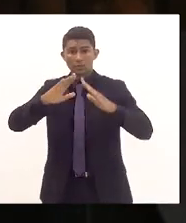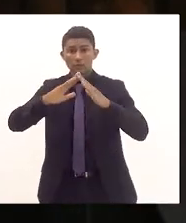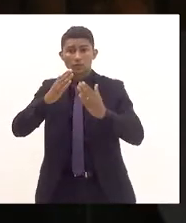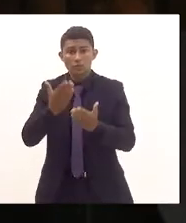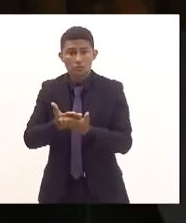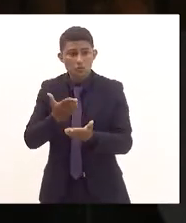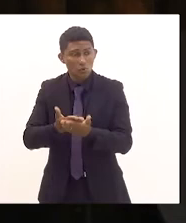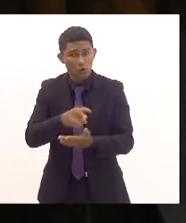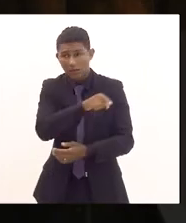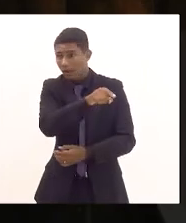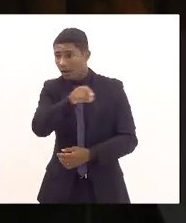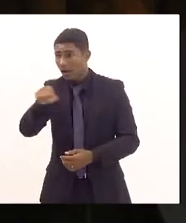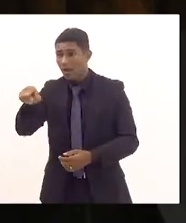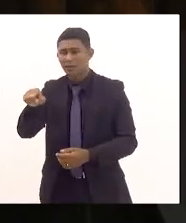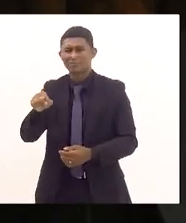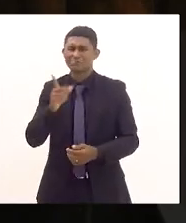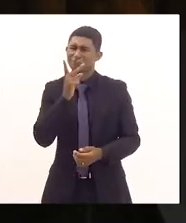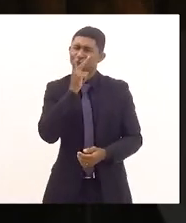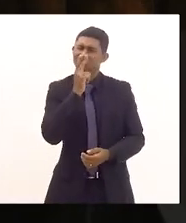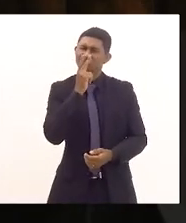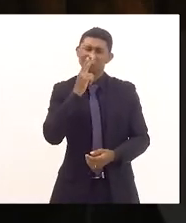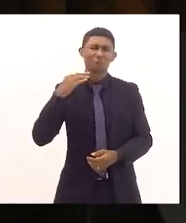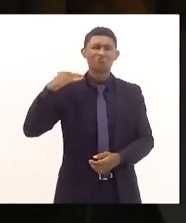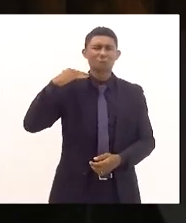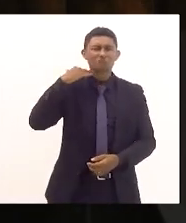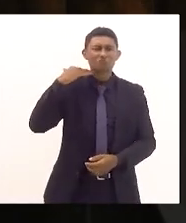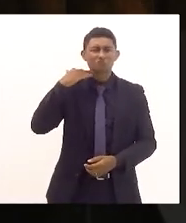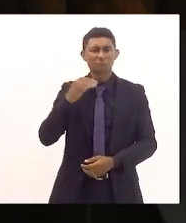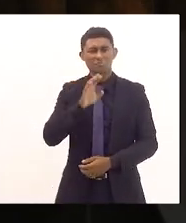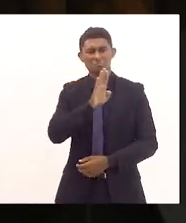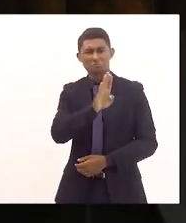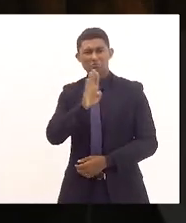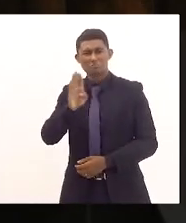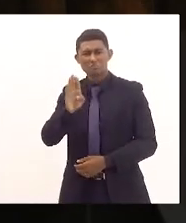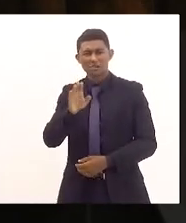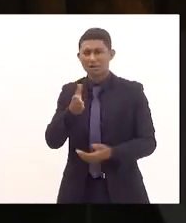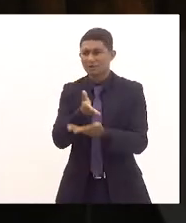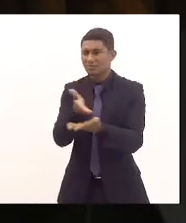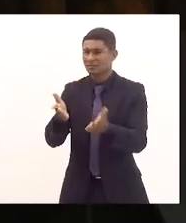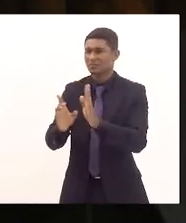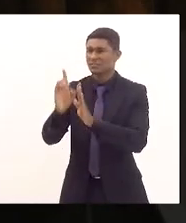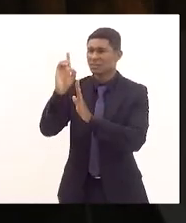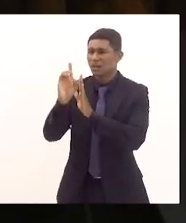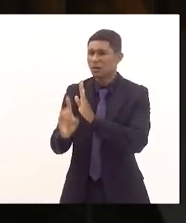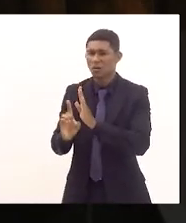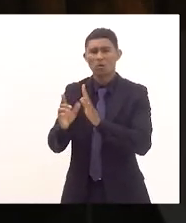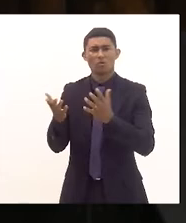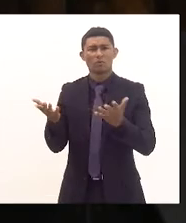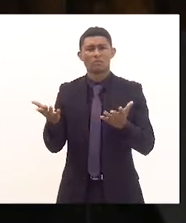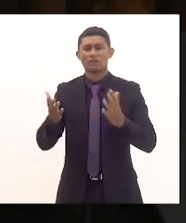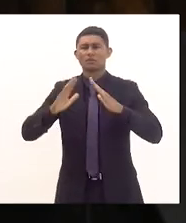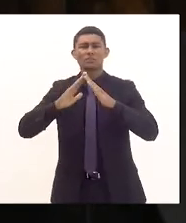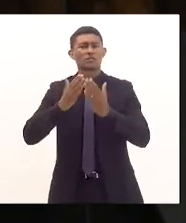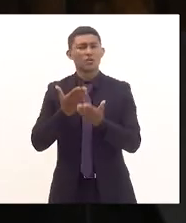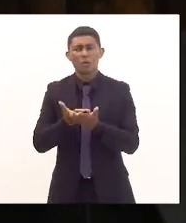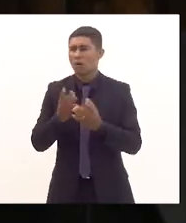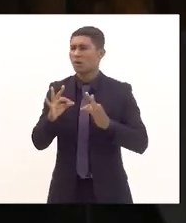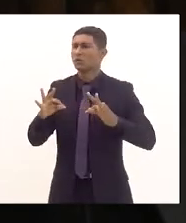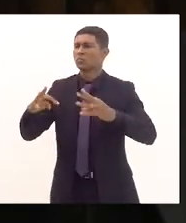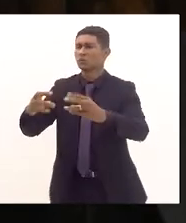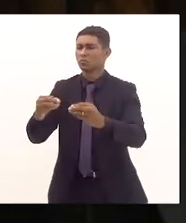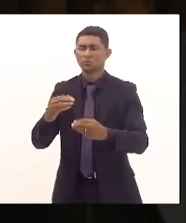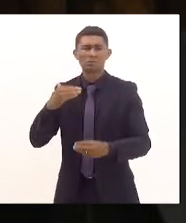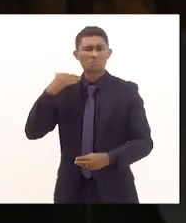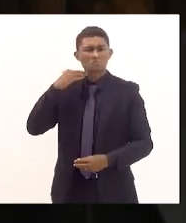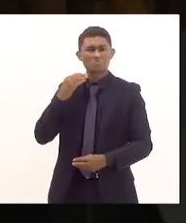é um absurdo o serviço que é prestado aos nossos diretores e diretoras de escolas de uma forma